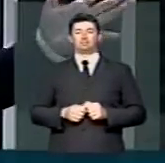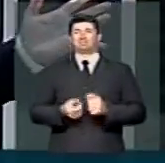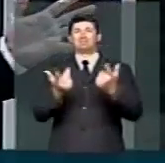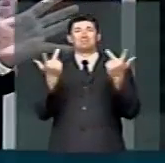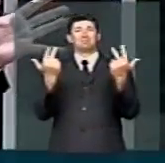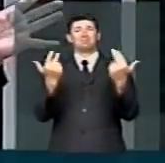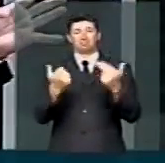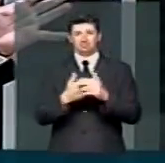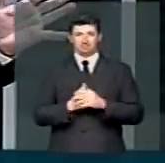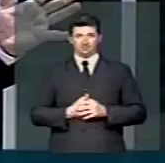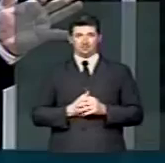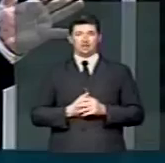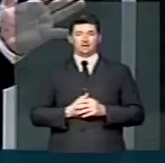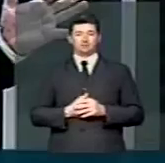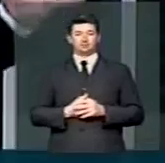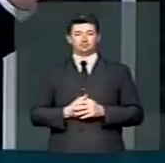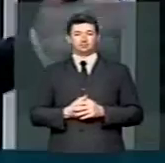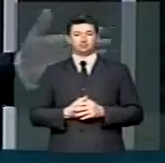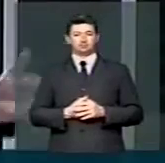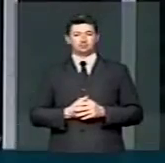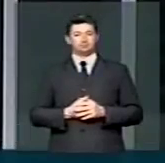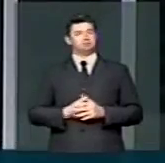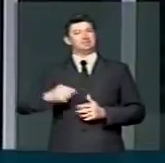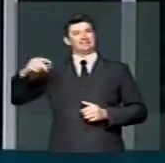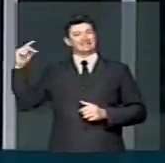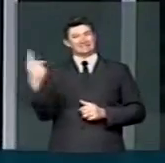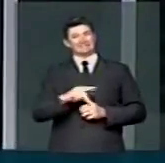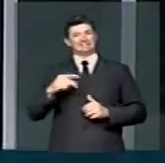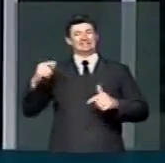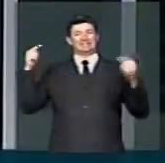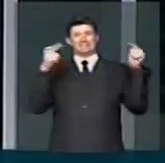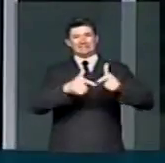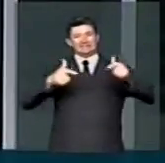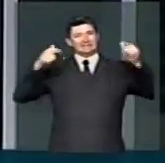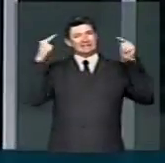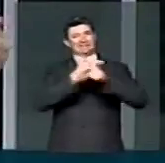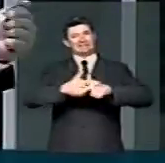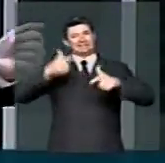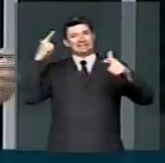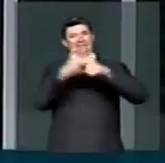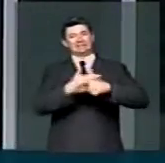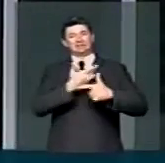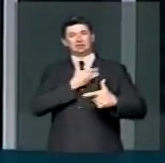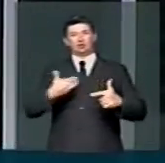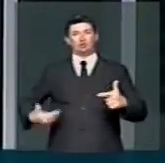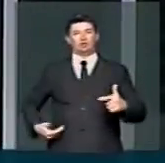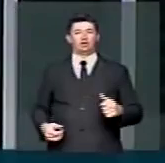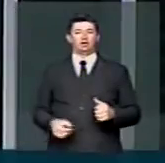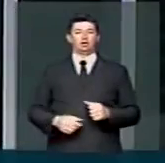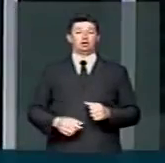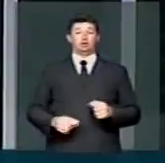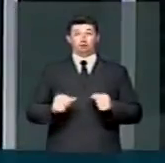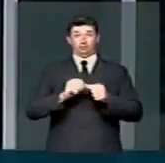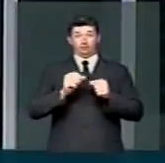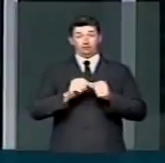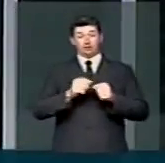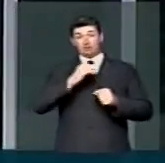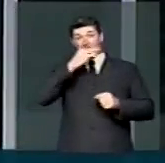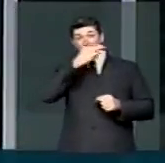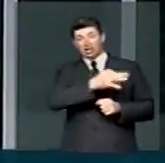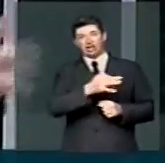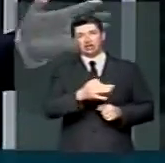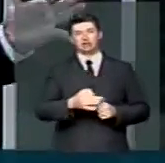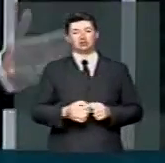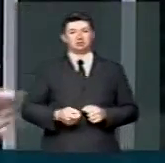mesma maneira, batia no governo e fazia uma crítica